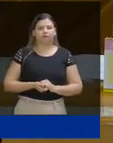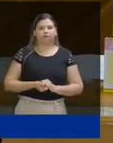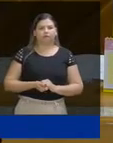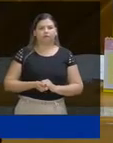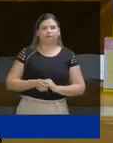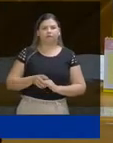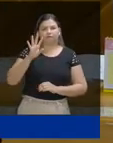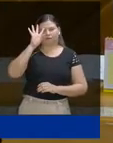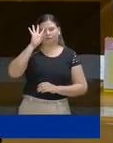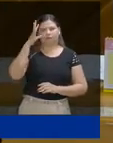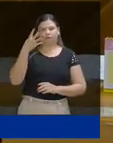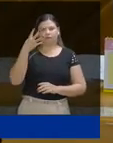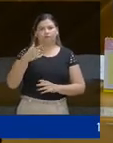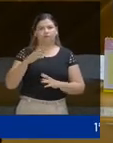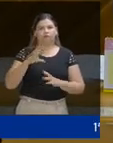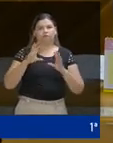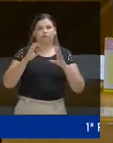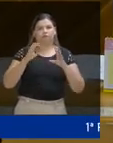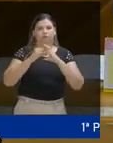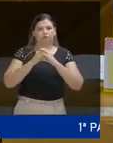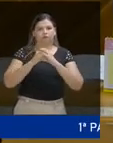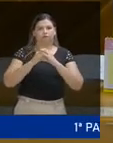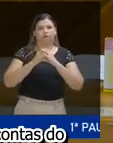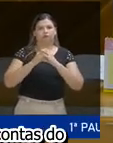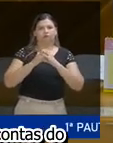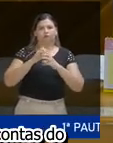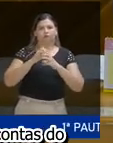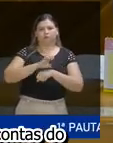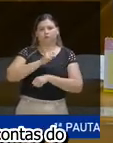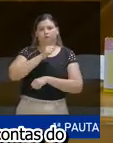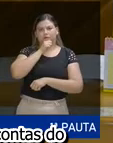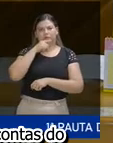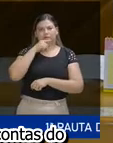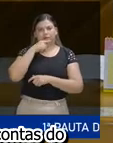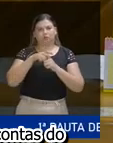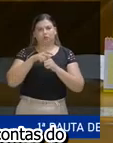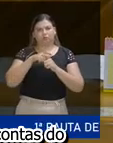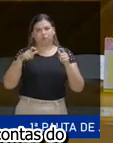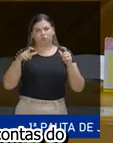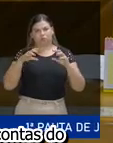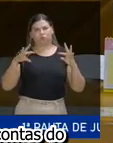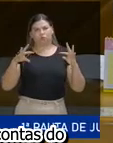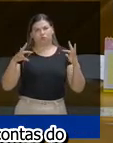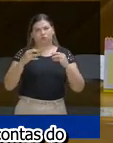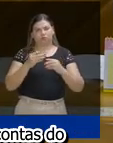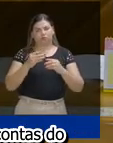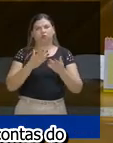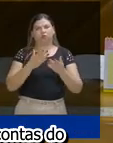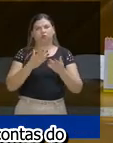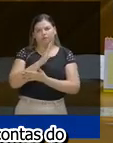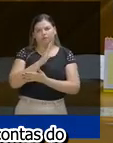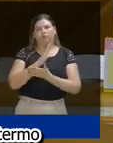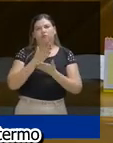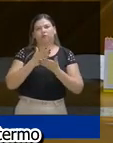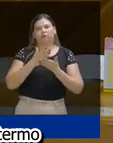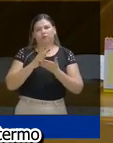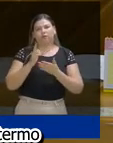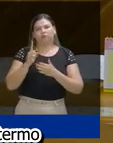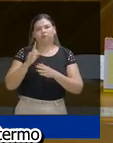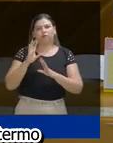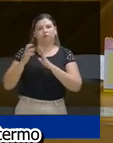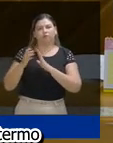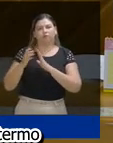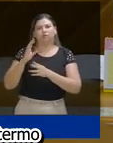Decisão. O Tribunal Regional Eleitoral do Amapá, por unanimidade, aprovou com ressalvas a prestação de contas do União